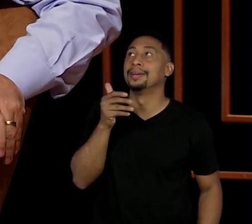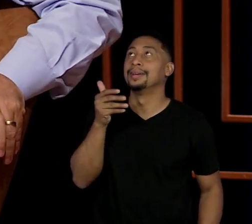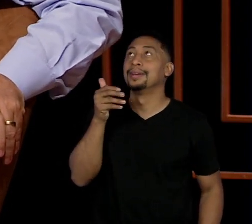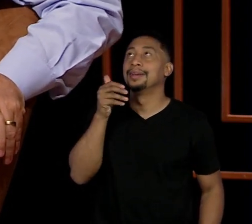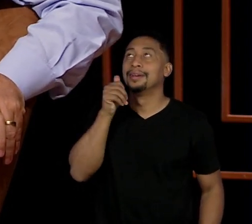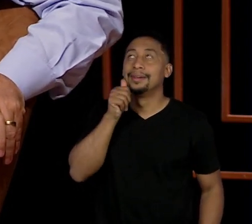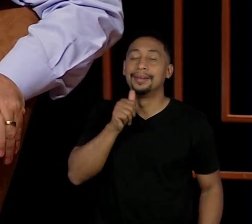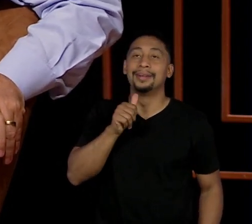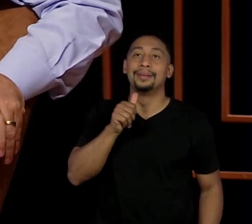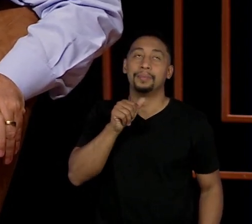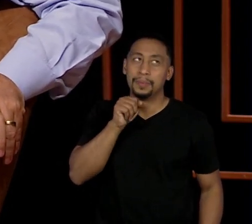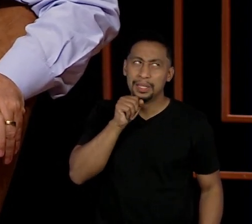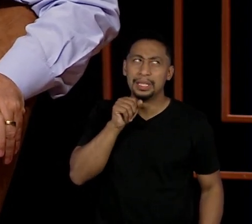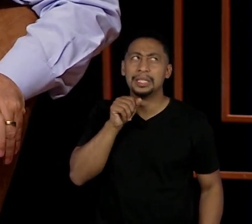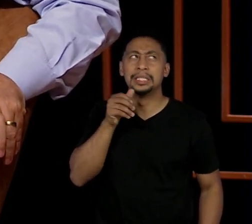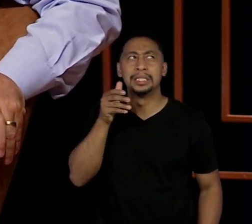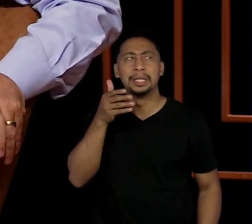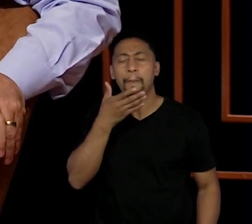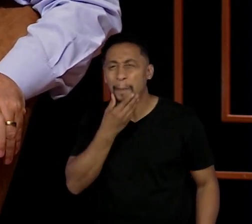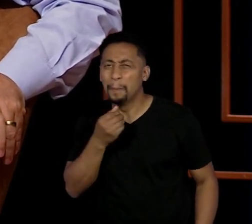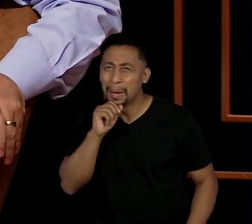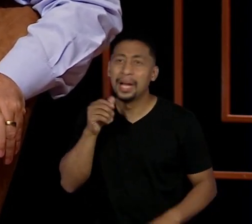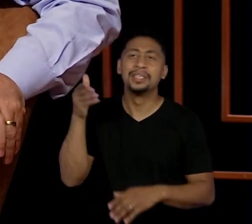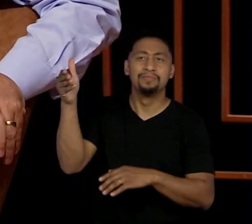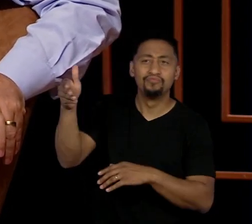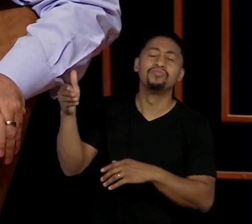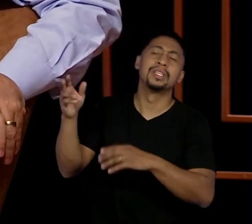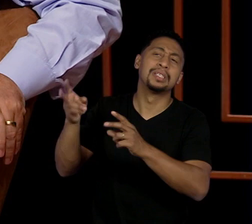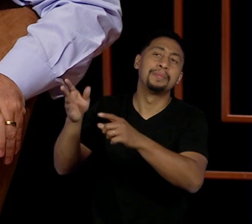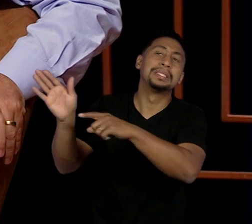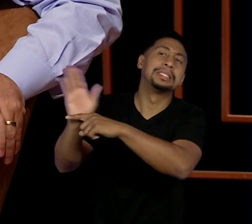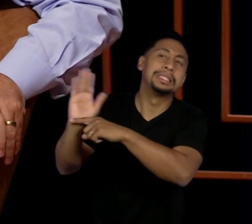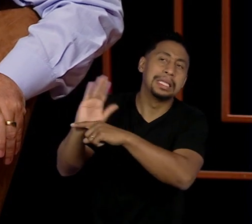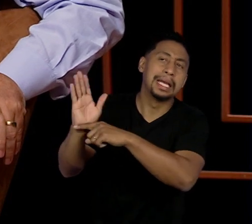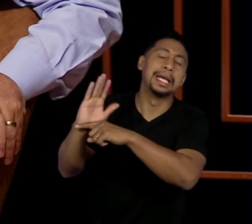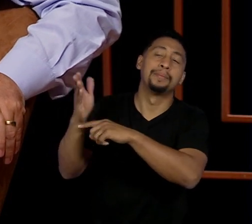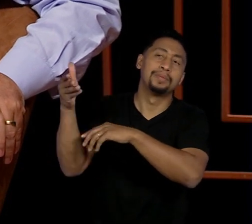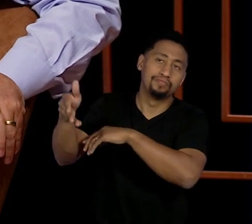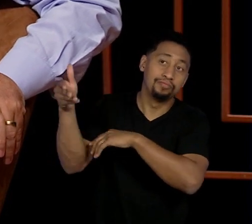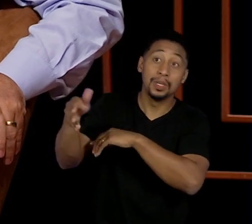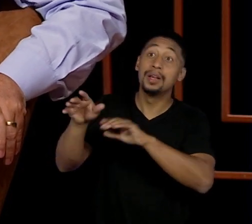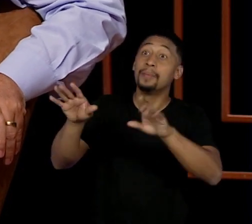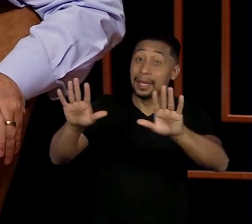cinema, vi muito cinema. E eu via a Sessão da Tarde, que